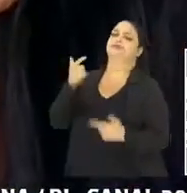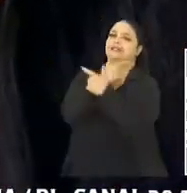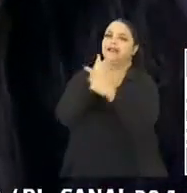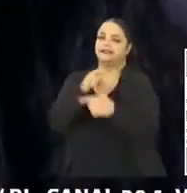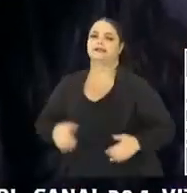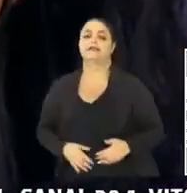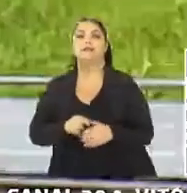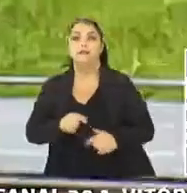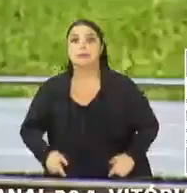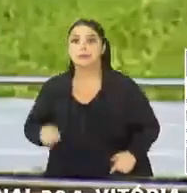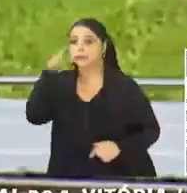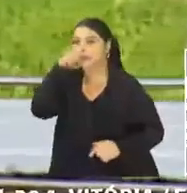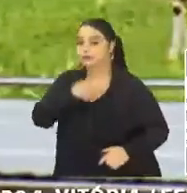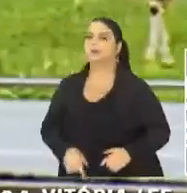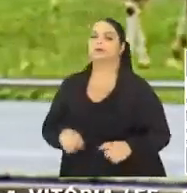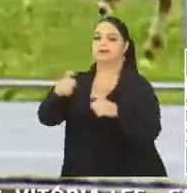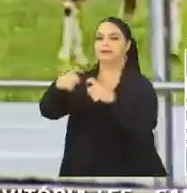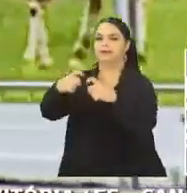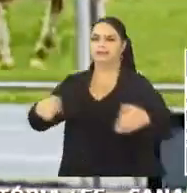Eu falei: é mais perigoso ser médico.